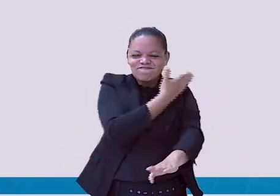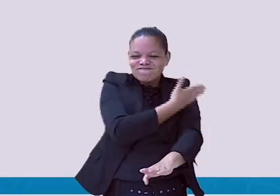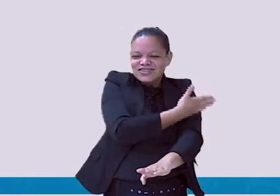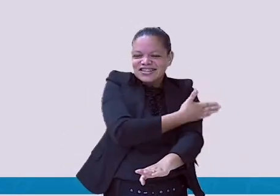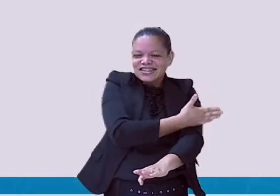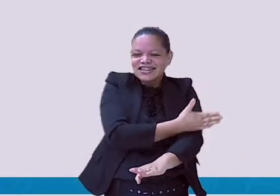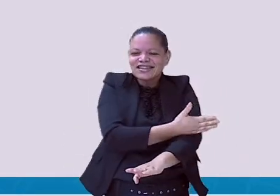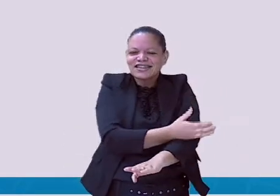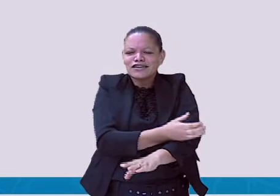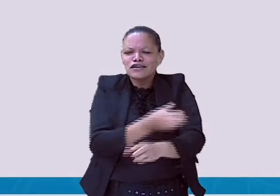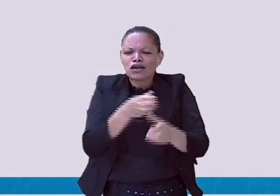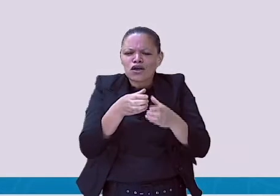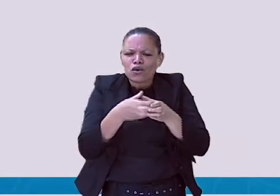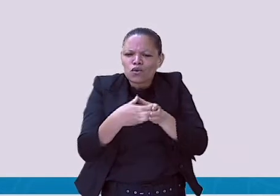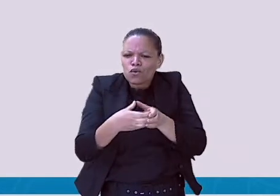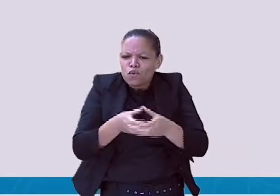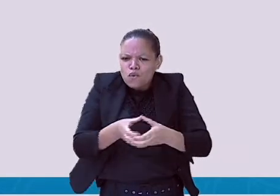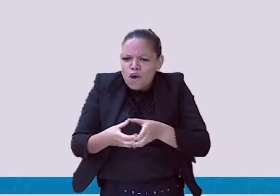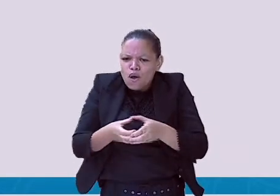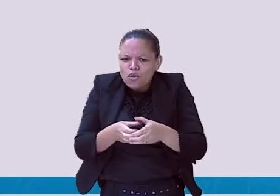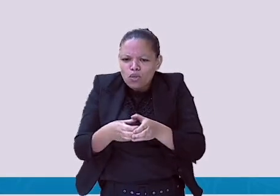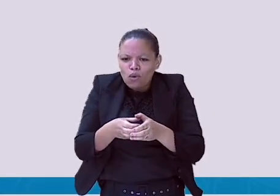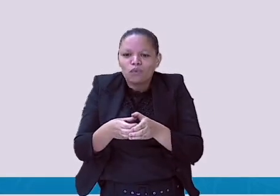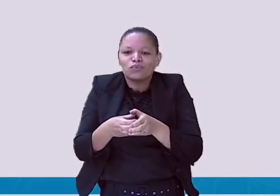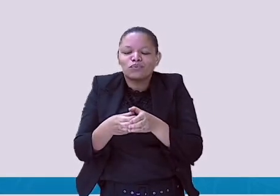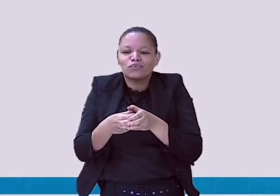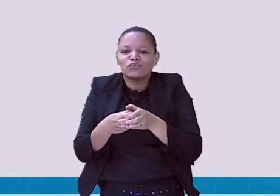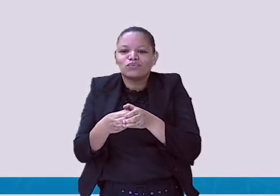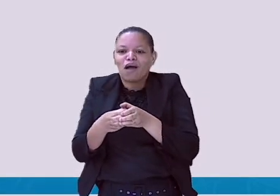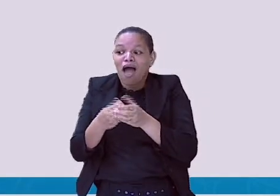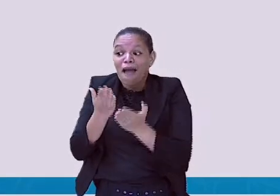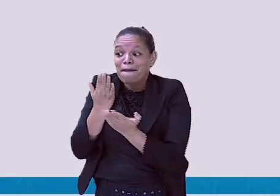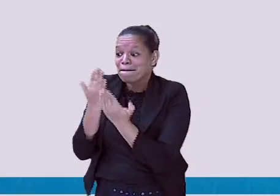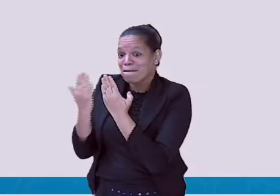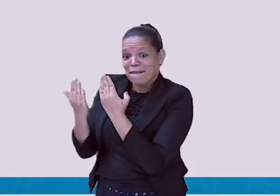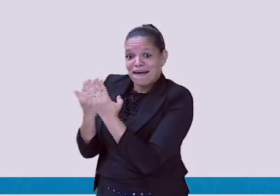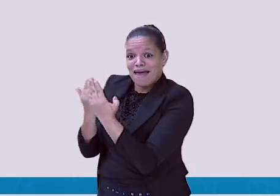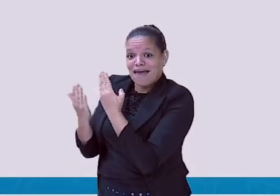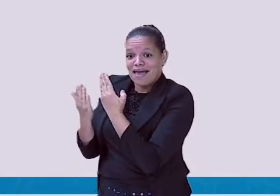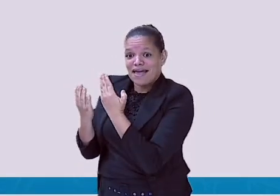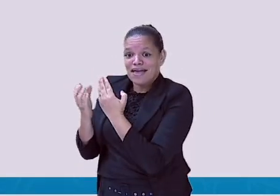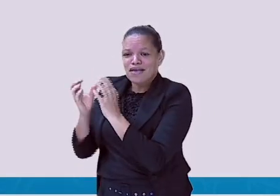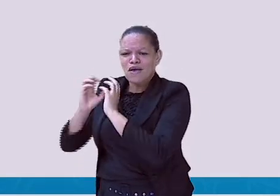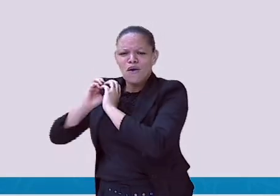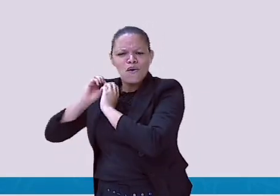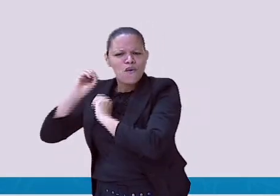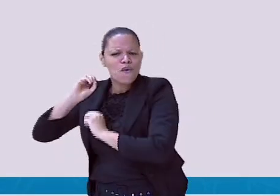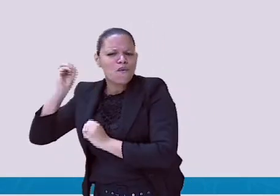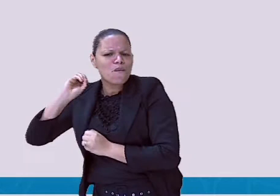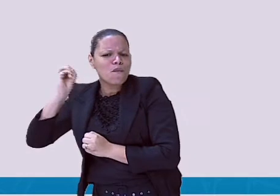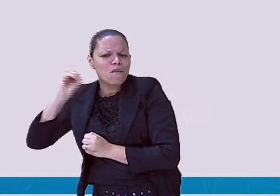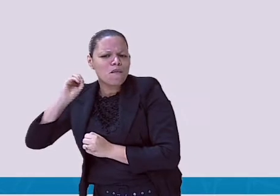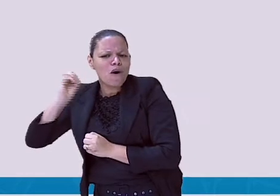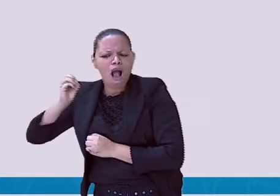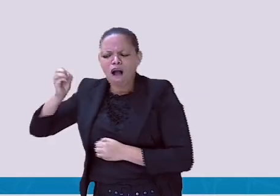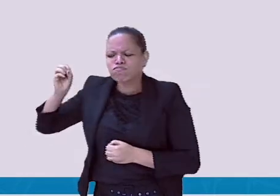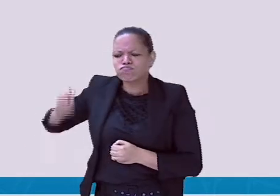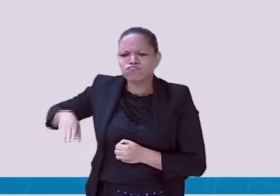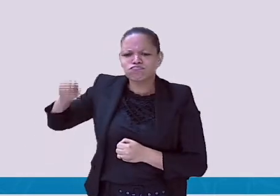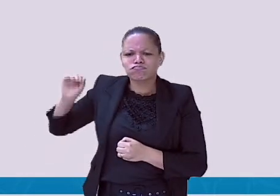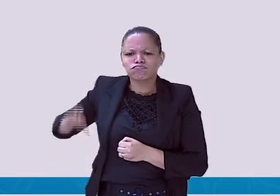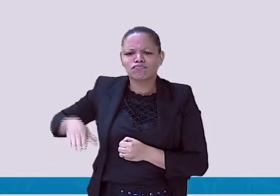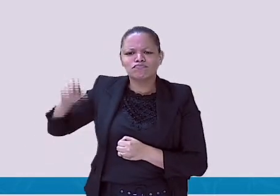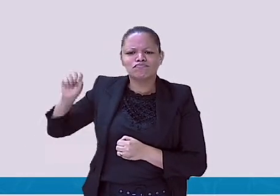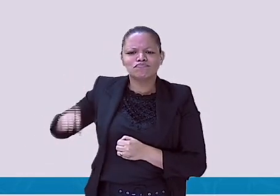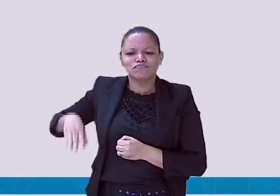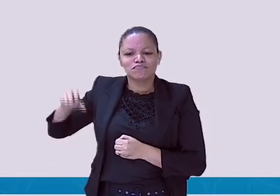parecidos como uma bolinha de ping-pong. É desta maneira que está descrito no